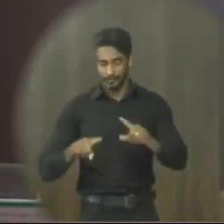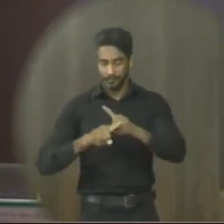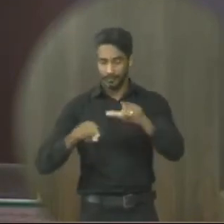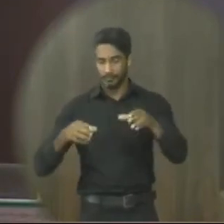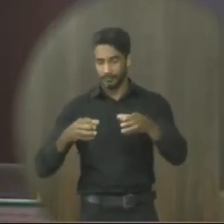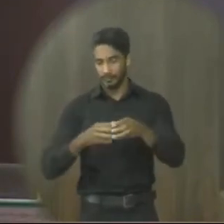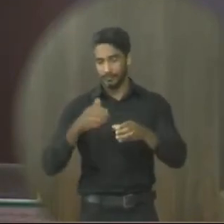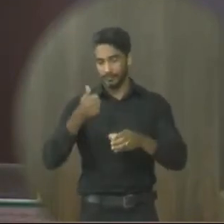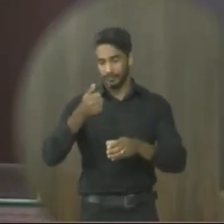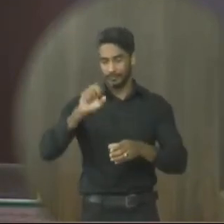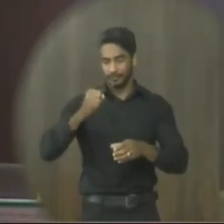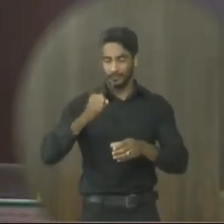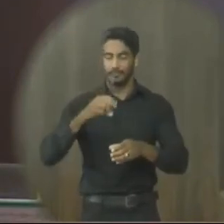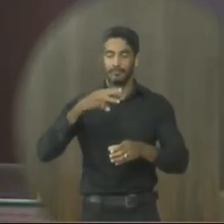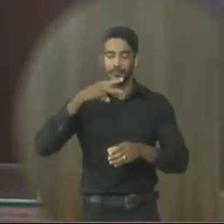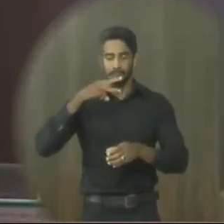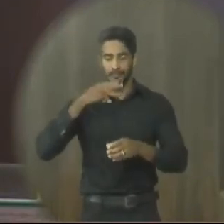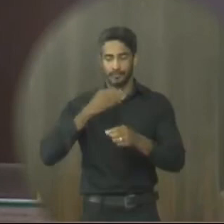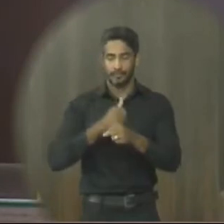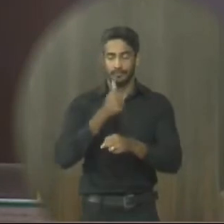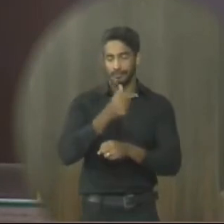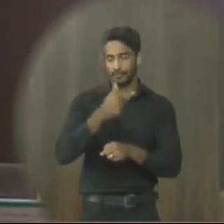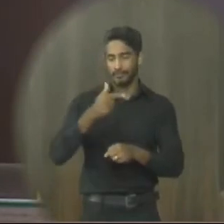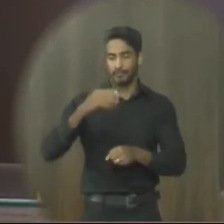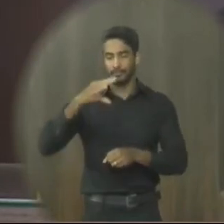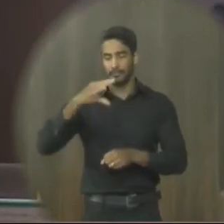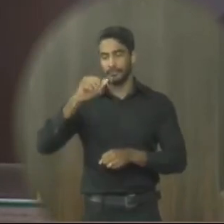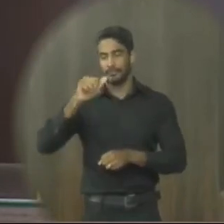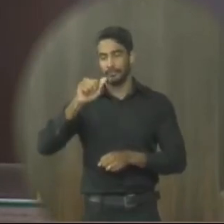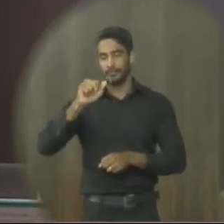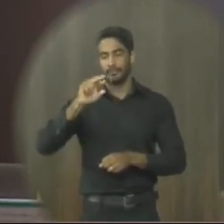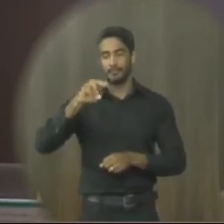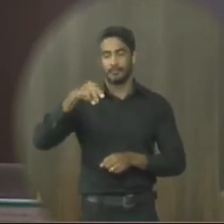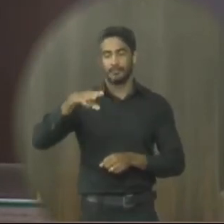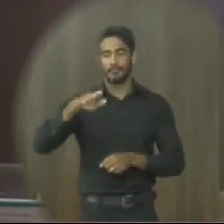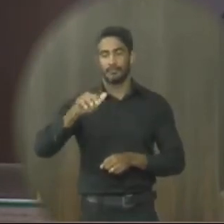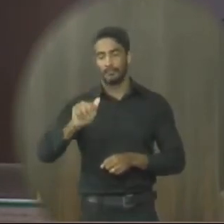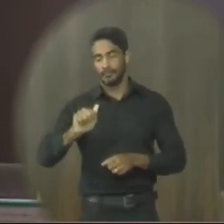sessão, 18 de março de 2022. Carmelina Romana da Silva, vereadora.